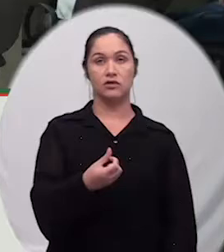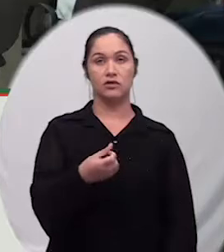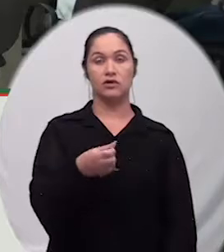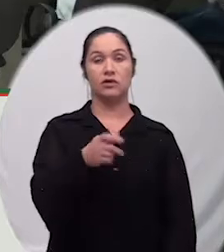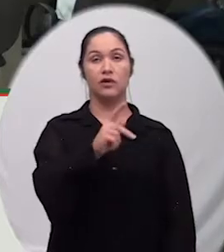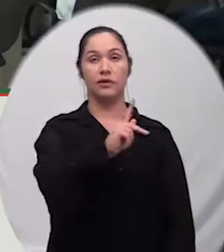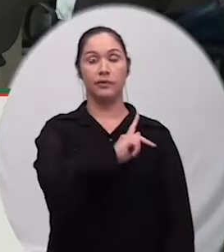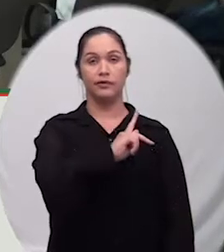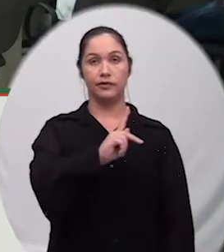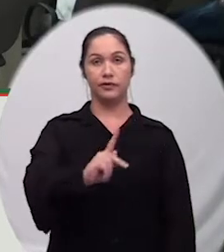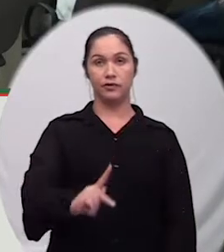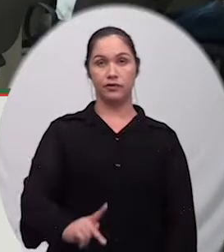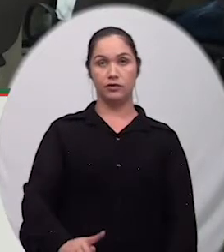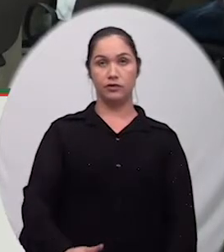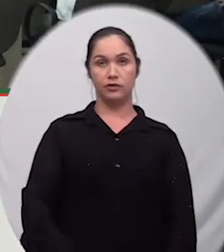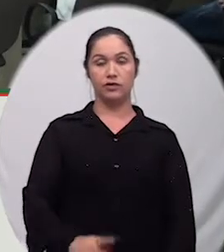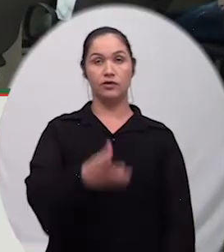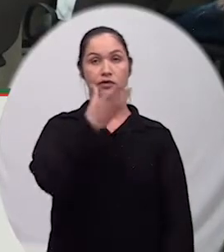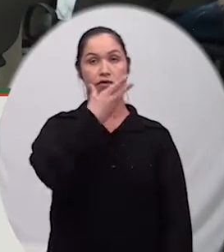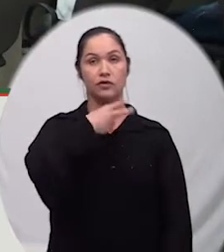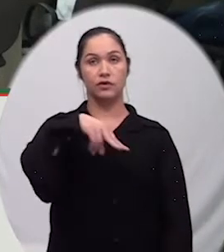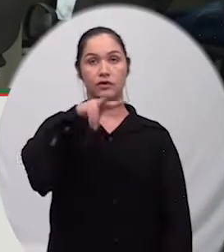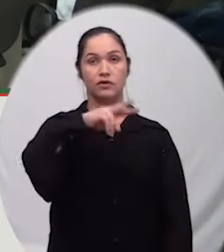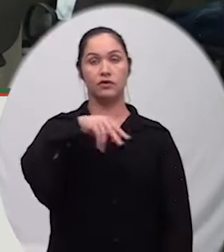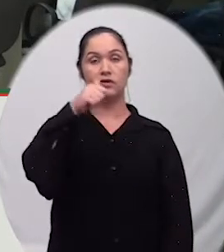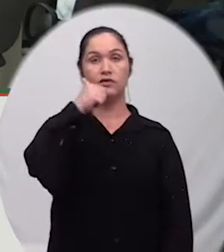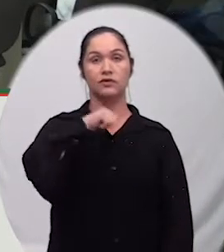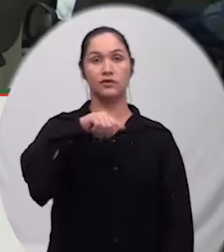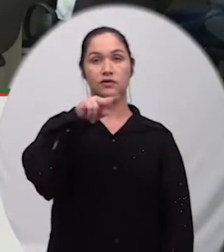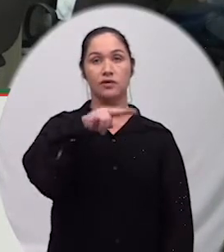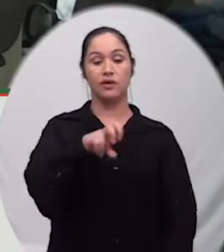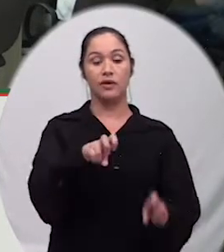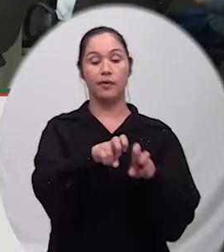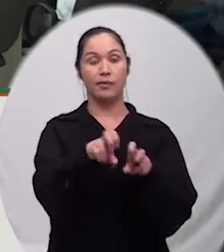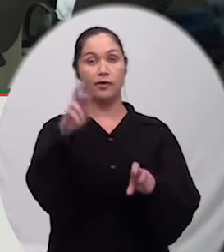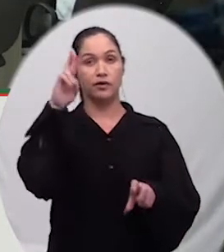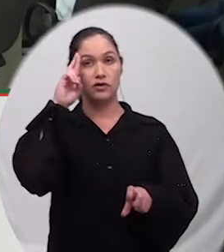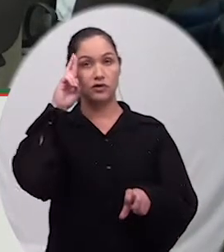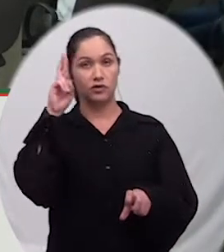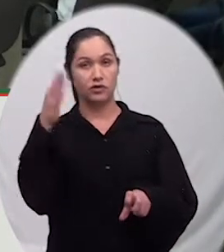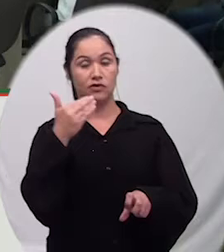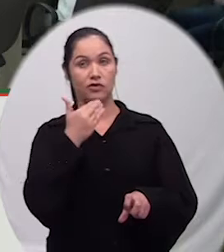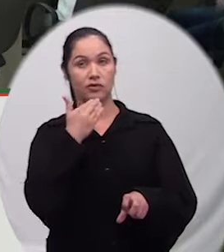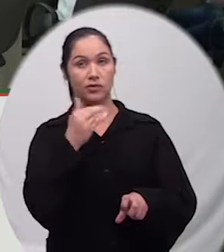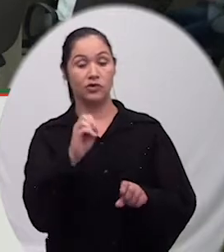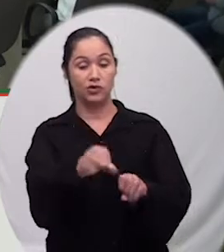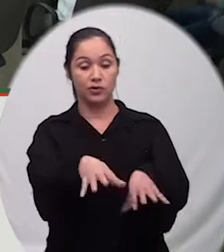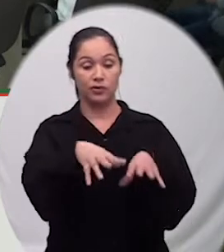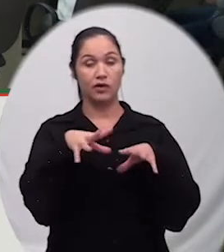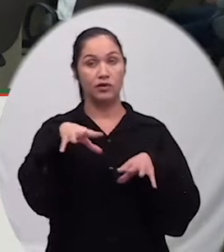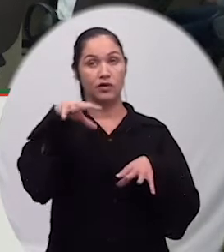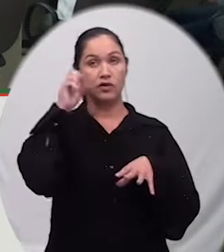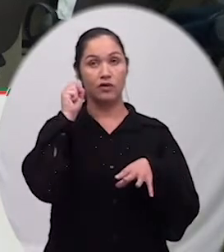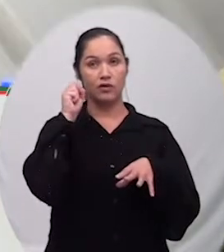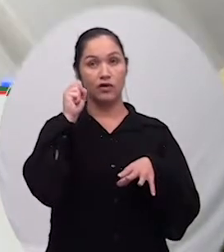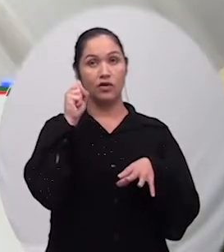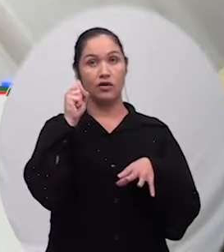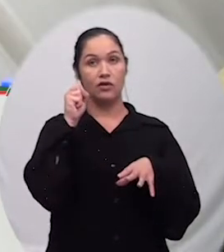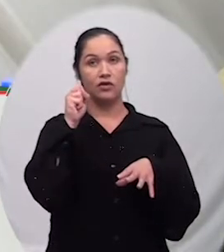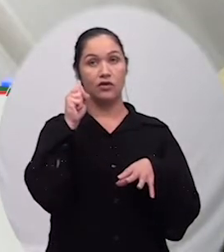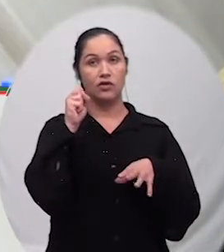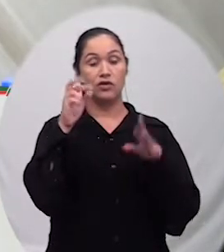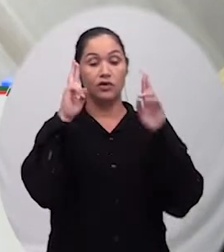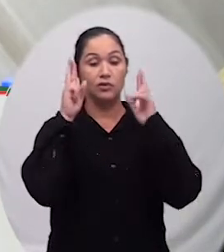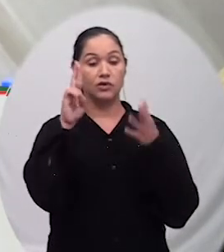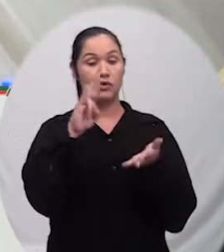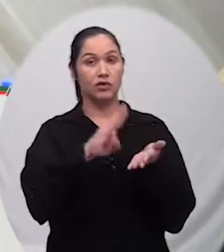senhor presidente, senhoras e senhoras vereadores e vereadoras. Requer-se à mesa e ouvido o plenário, na forma regimental, o envio do expediente a Vani